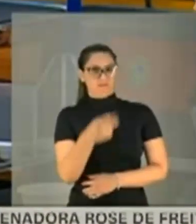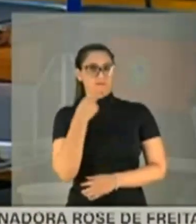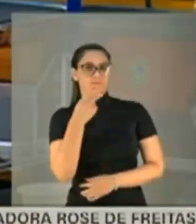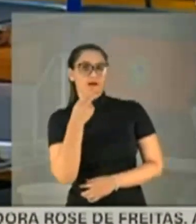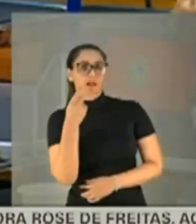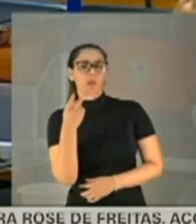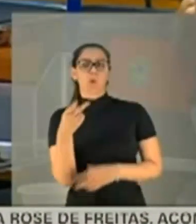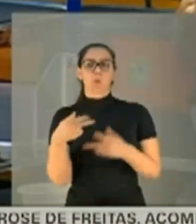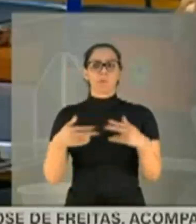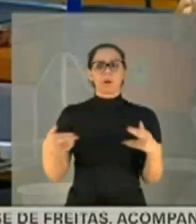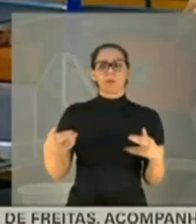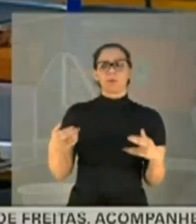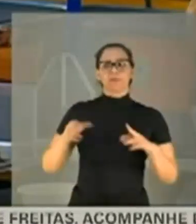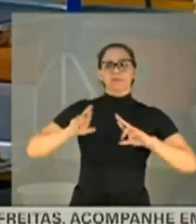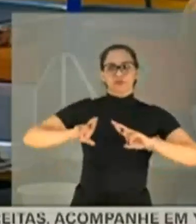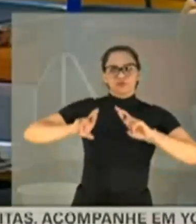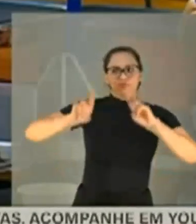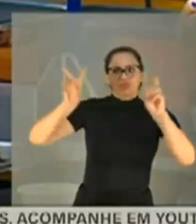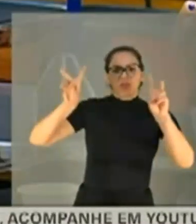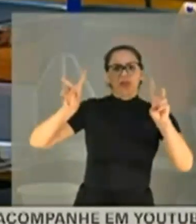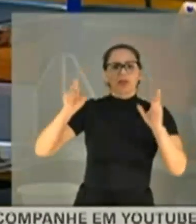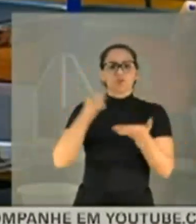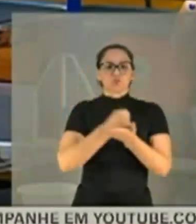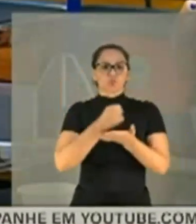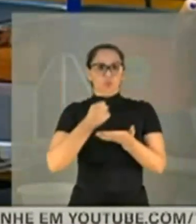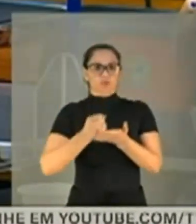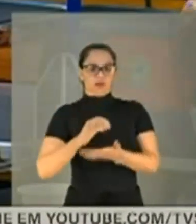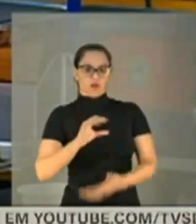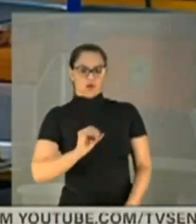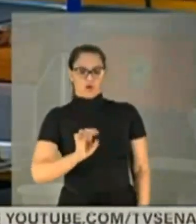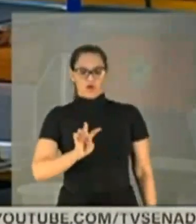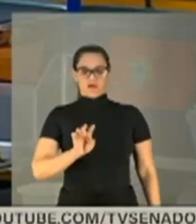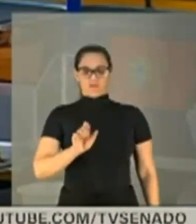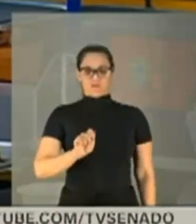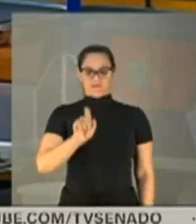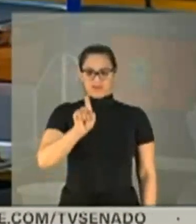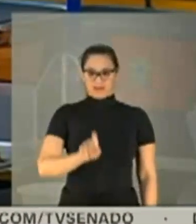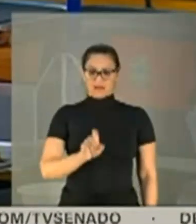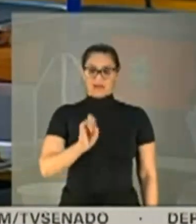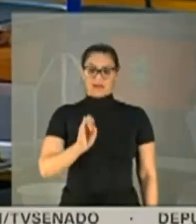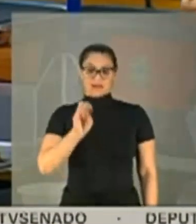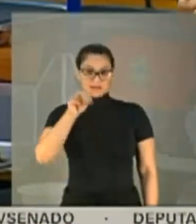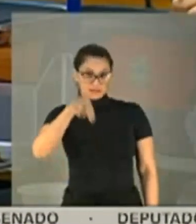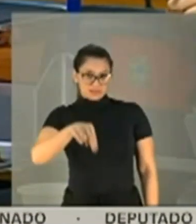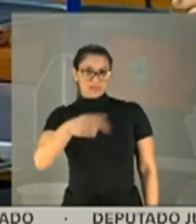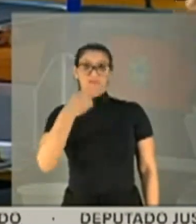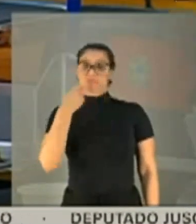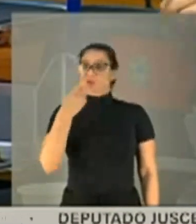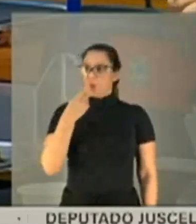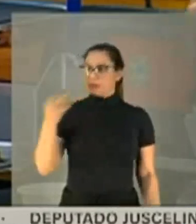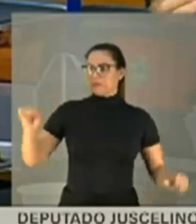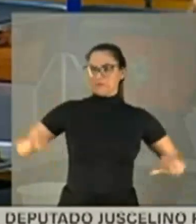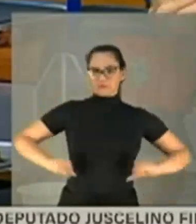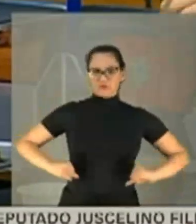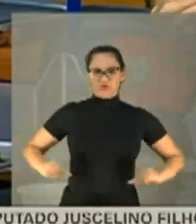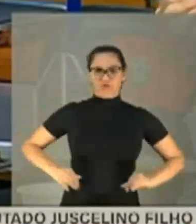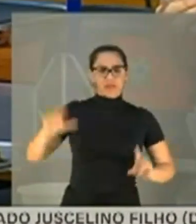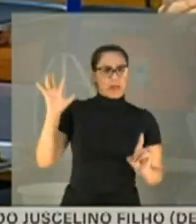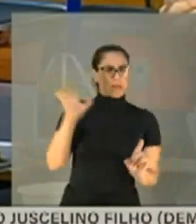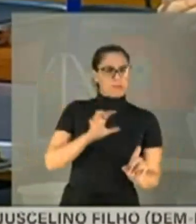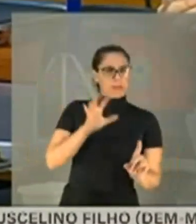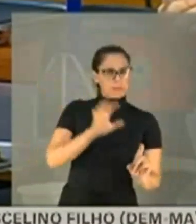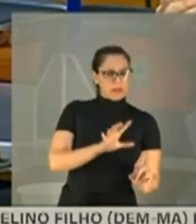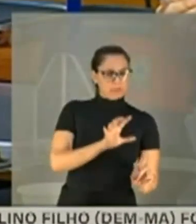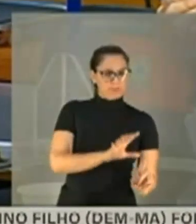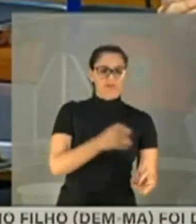alguma anomalia no contrato da Covaxin? Comentou que estava sofrendo alguma pressão? Ele falou com o senhor